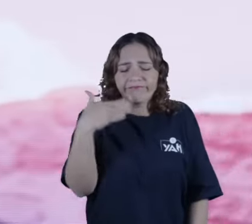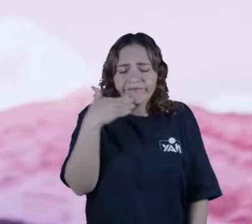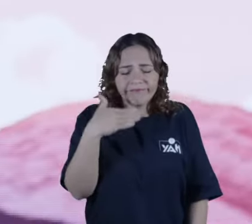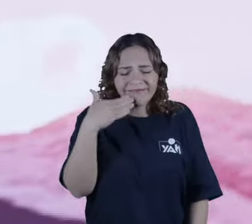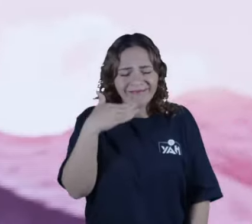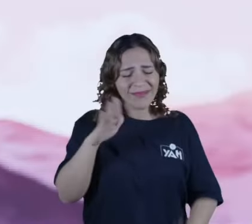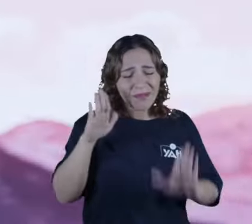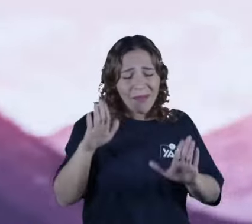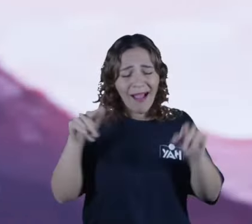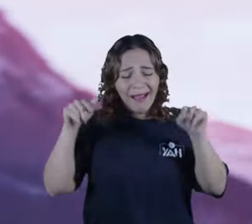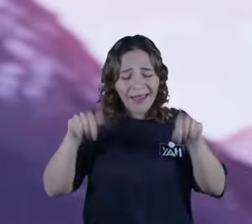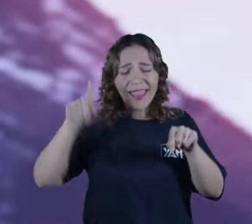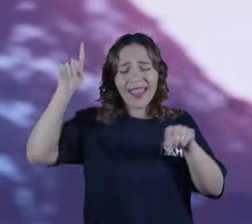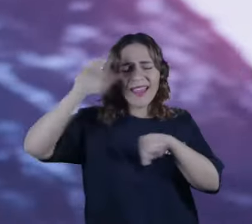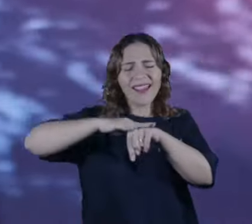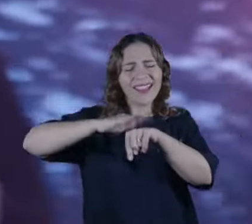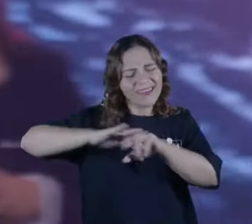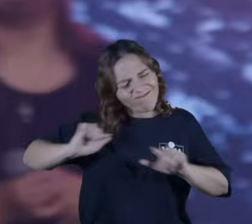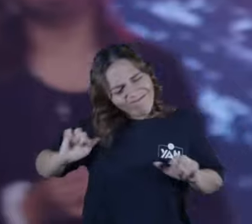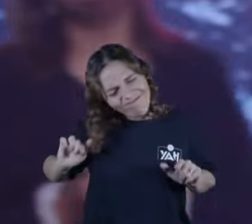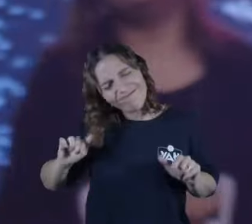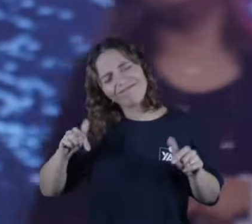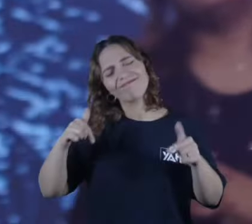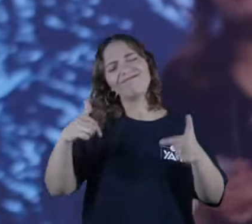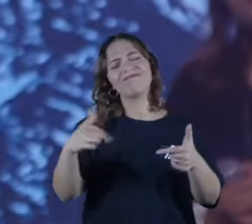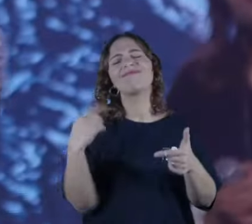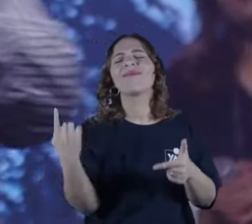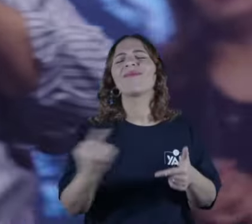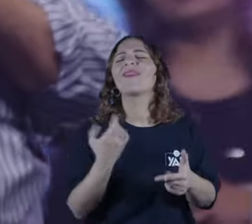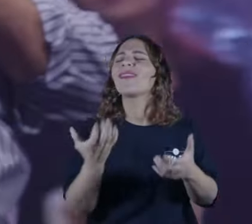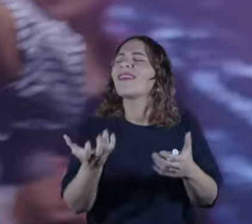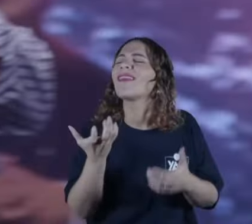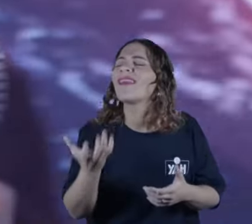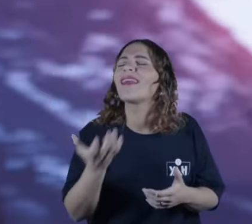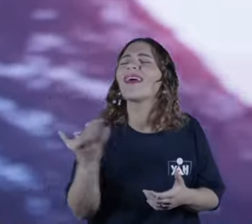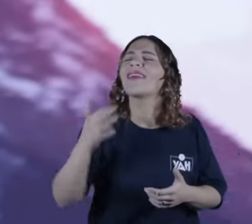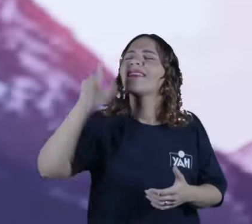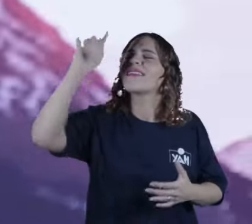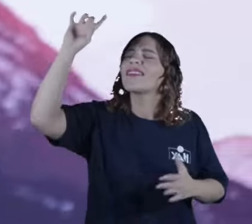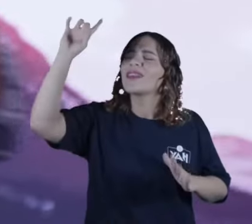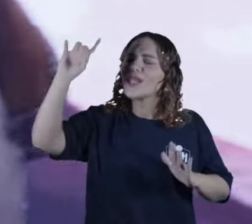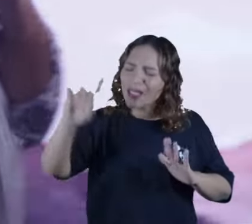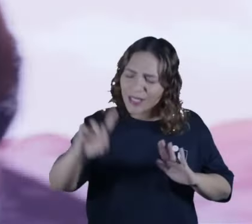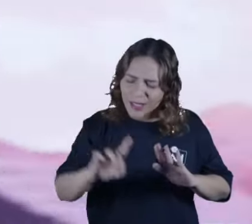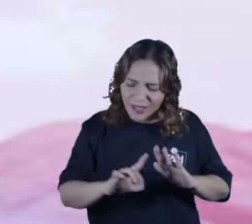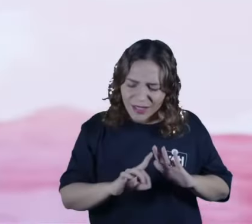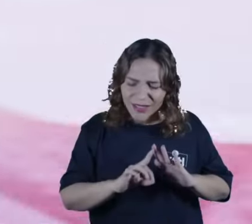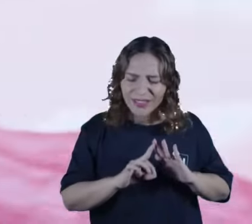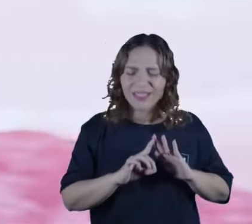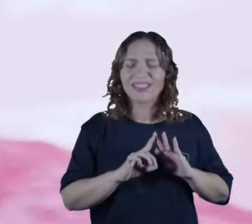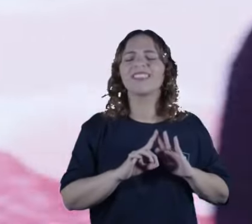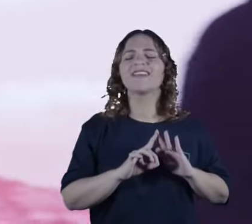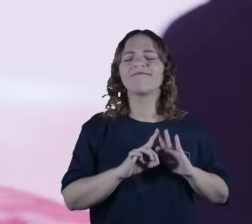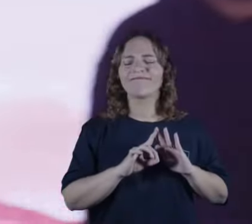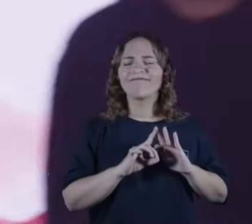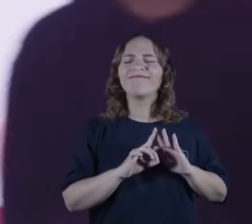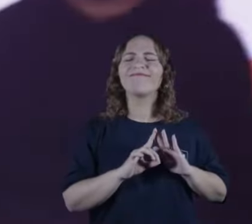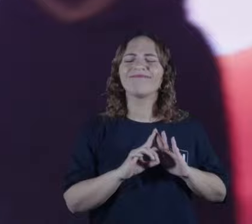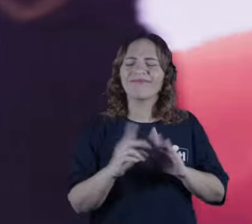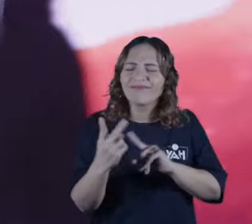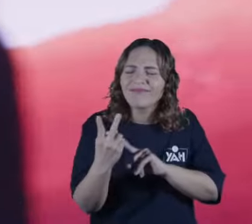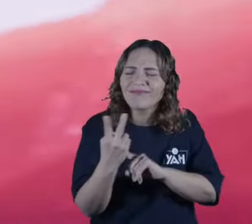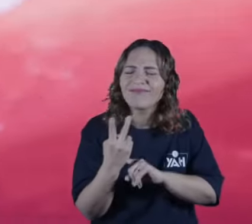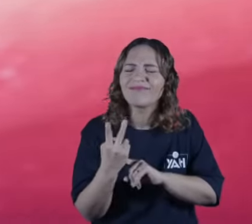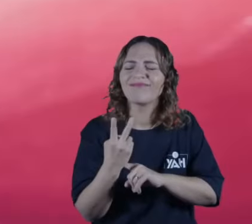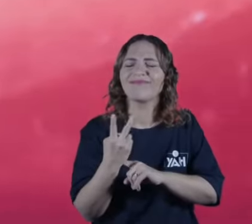mas é aqui que o Senhor opera. E queremos ser, ó Deus, o abrigo, a casa espiritual, o refúgio para